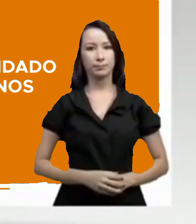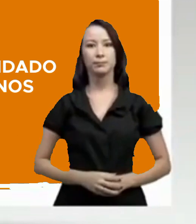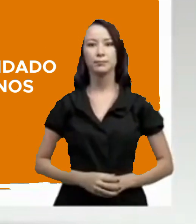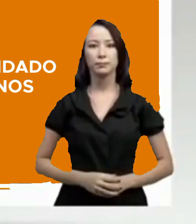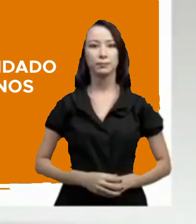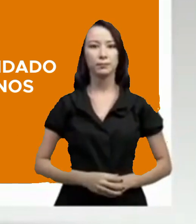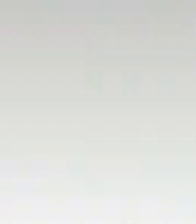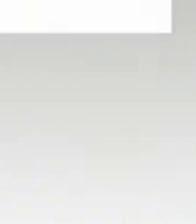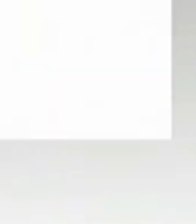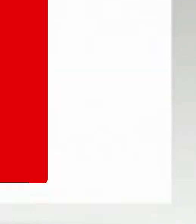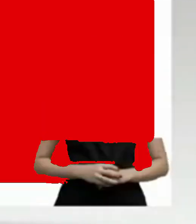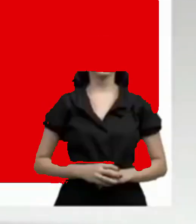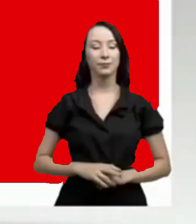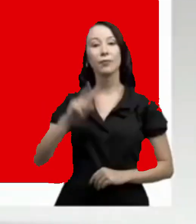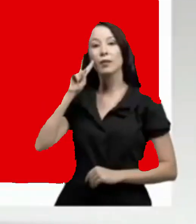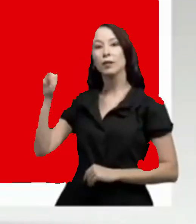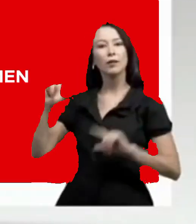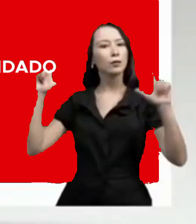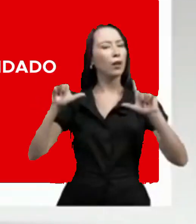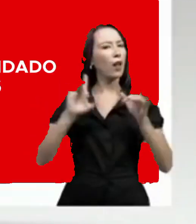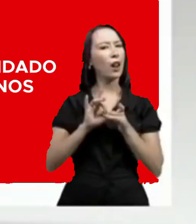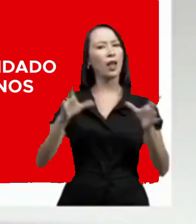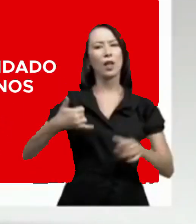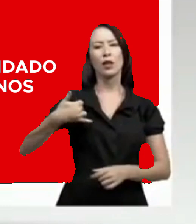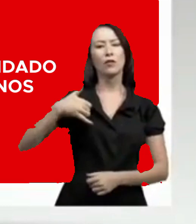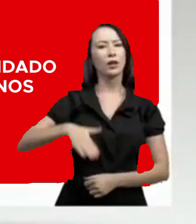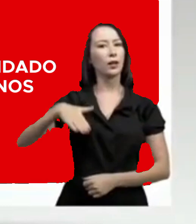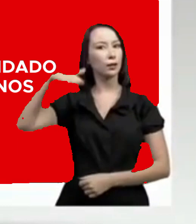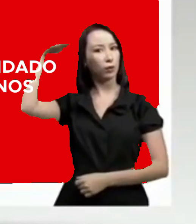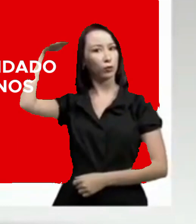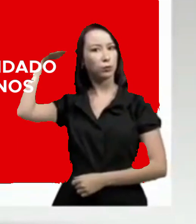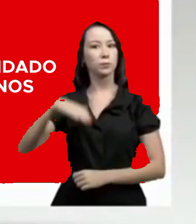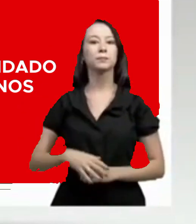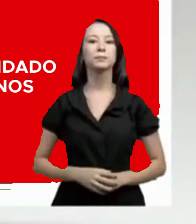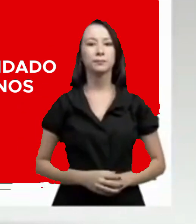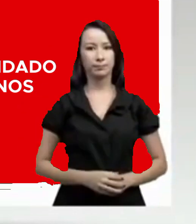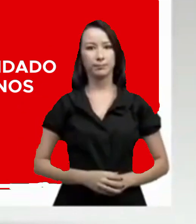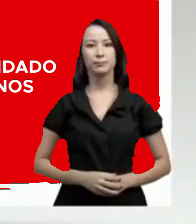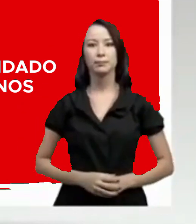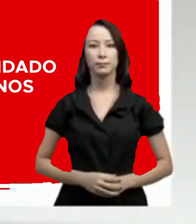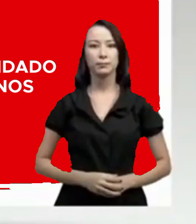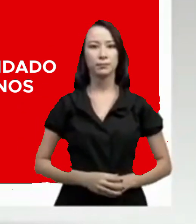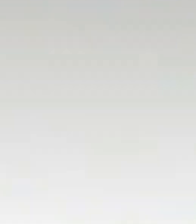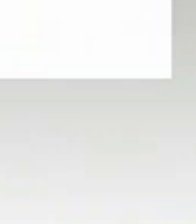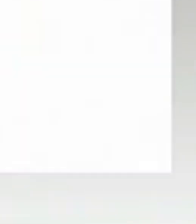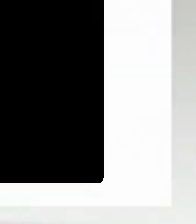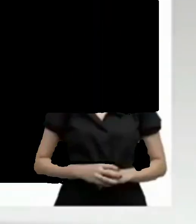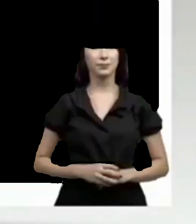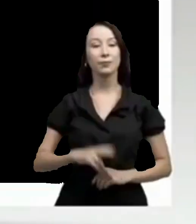14 anos este programa não é recomendado para menores de 16 anos